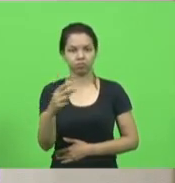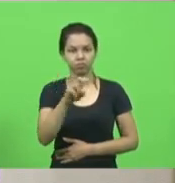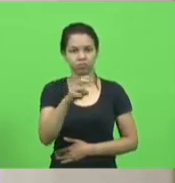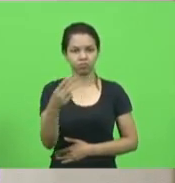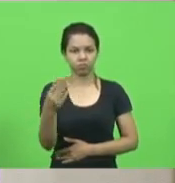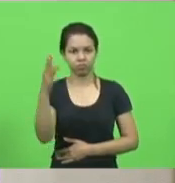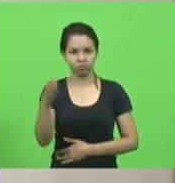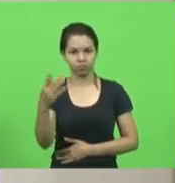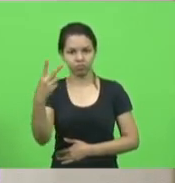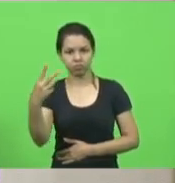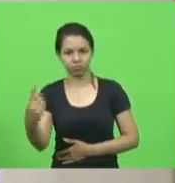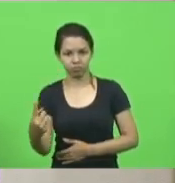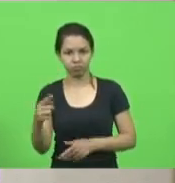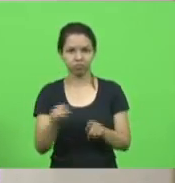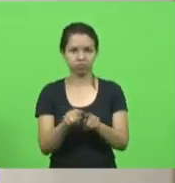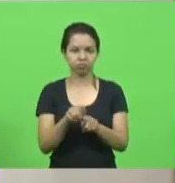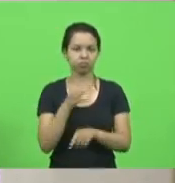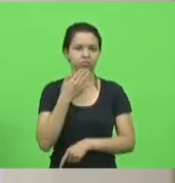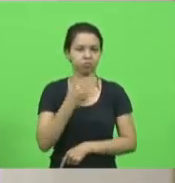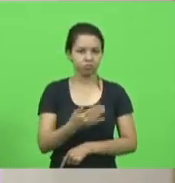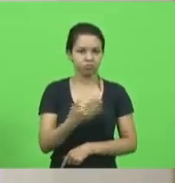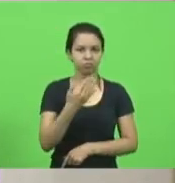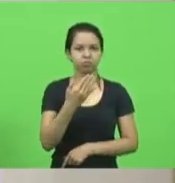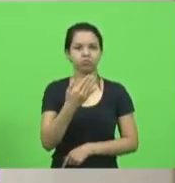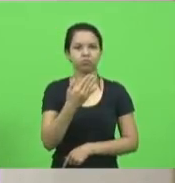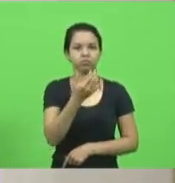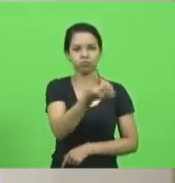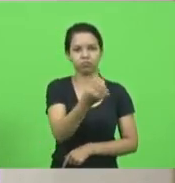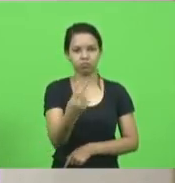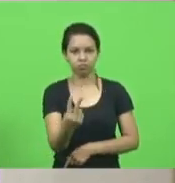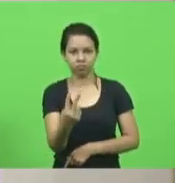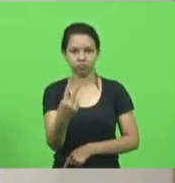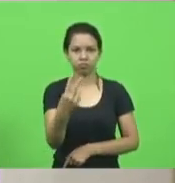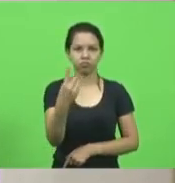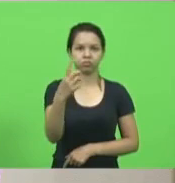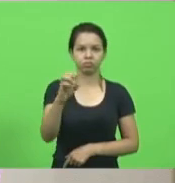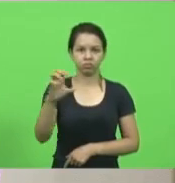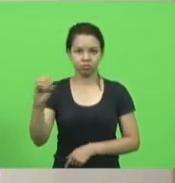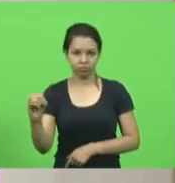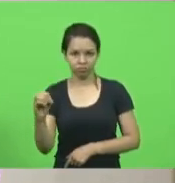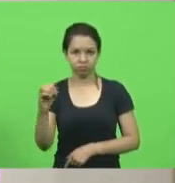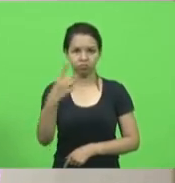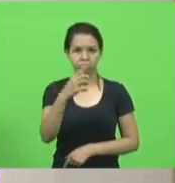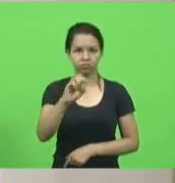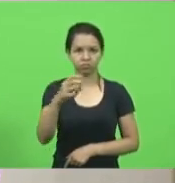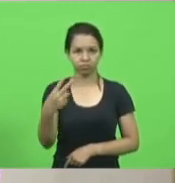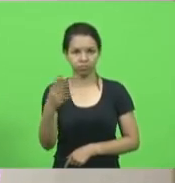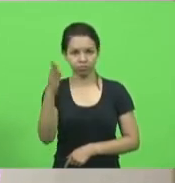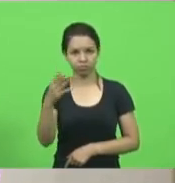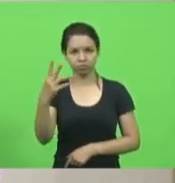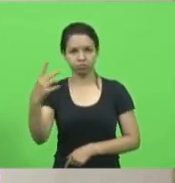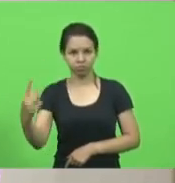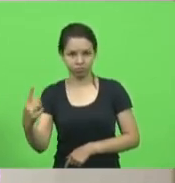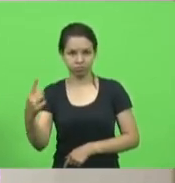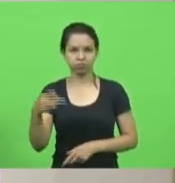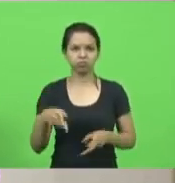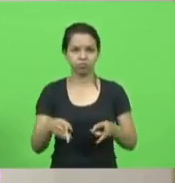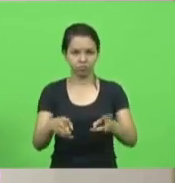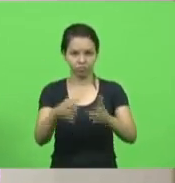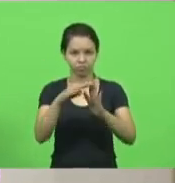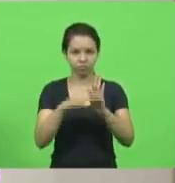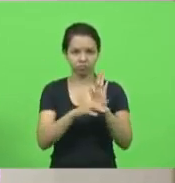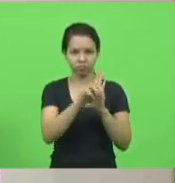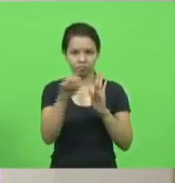2021, e os requerimentos nº 62, 100 e 102, barra 2021. Dando continuidade à ordem do dia, o senhor